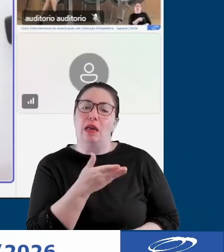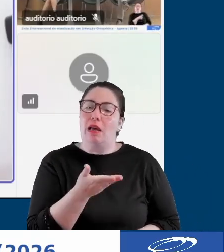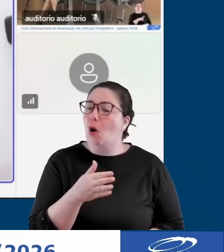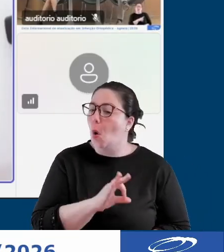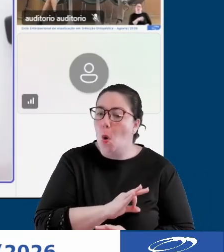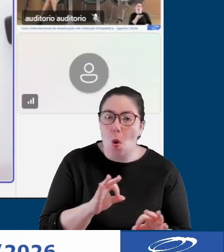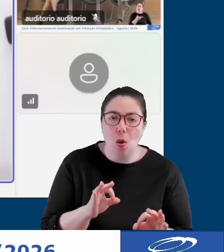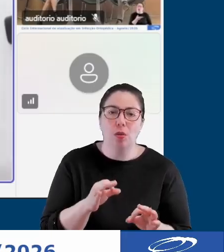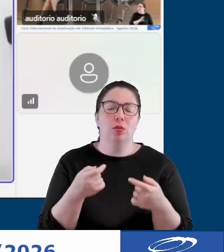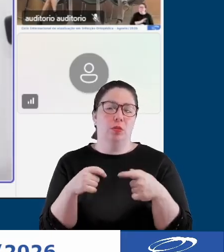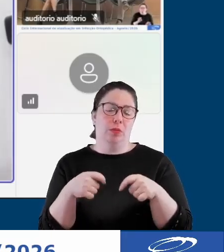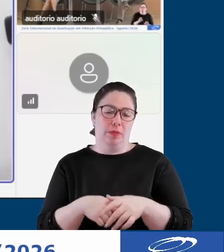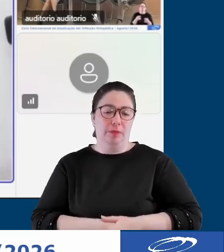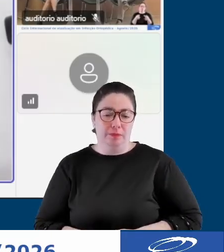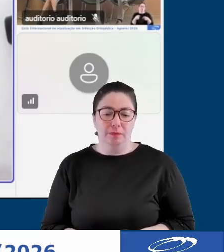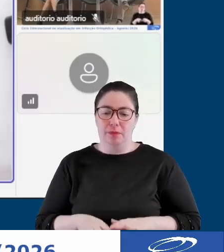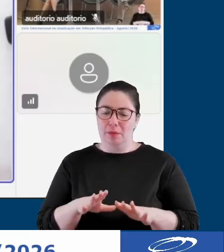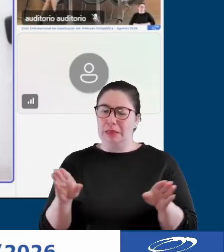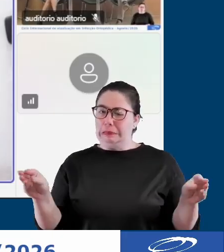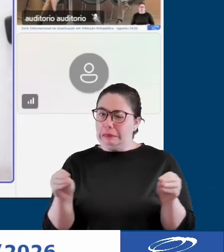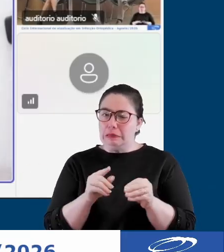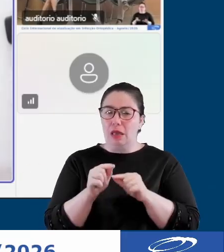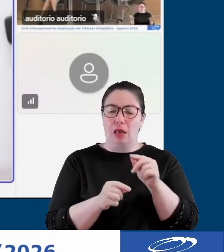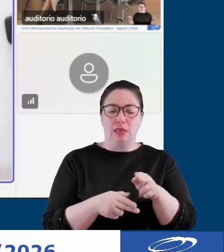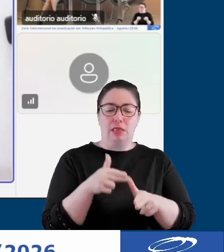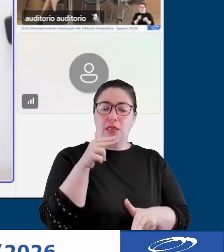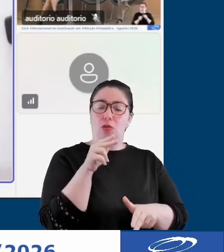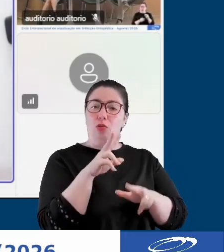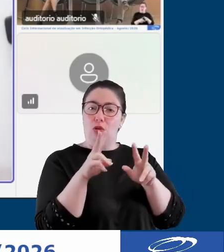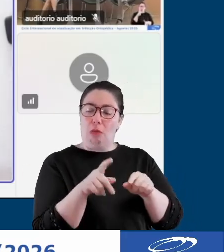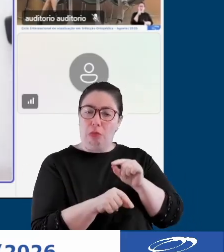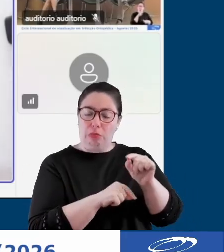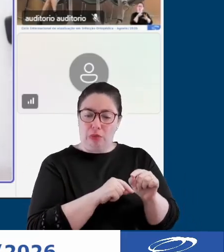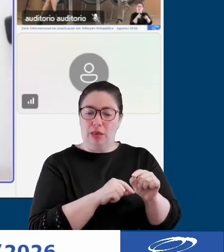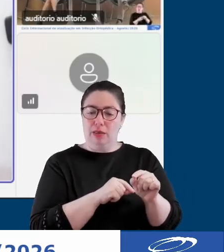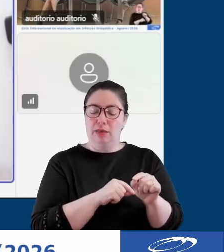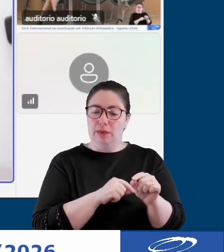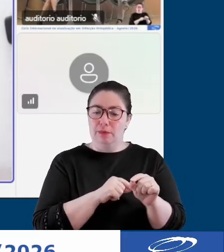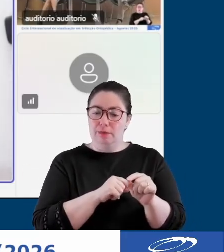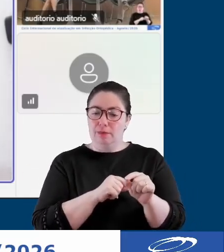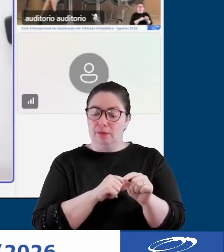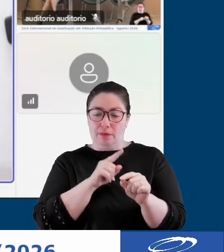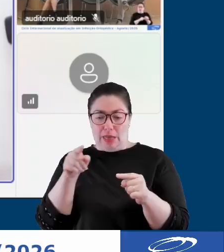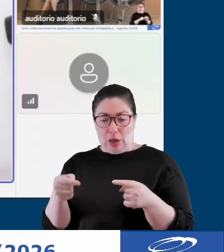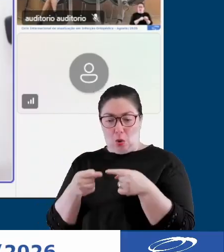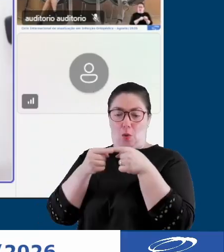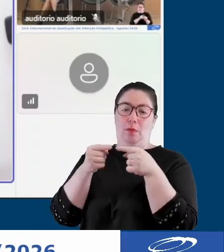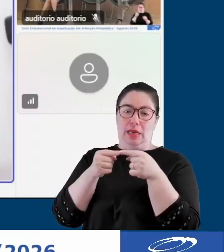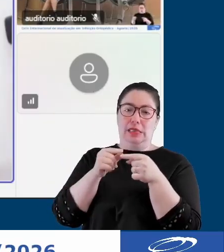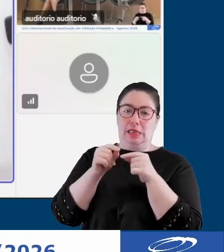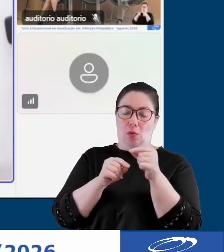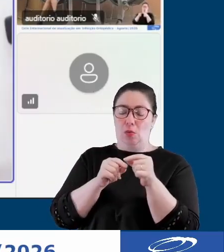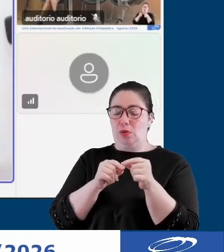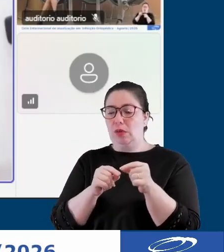cirurgia, resumindo, o que muda é a associação da ciprofloxacina